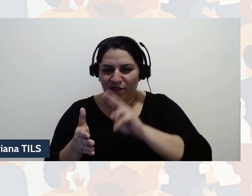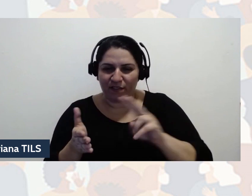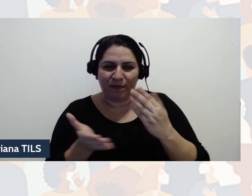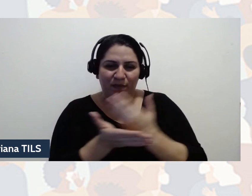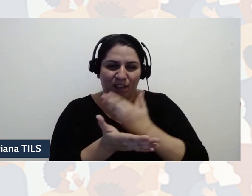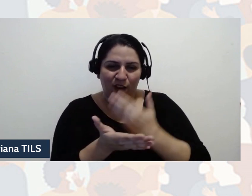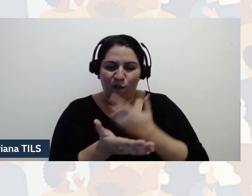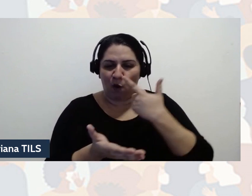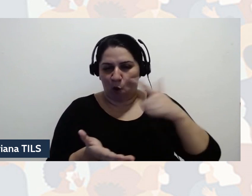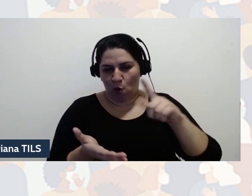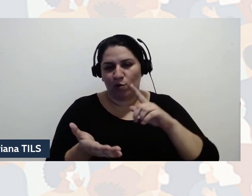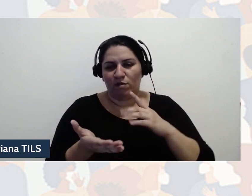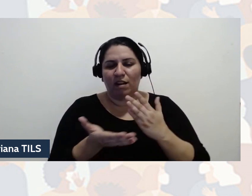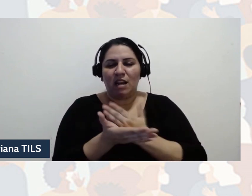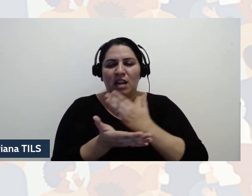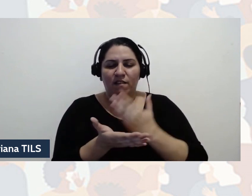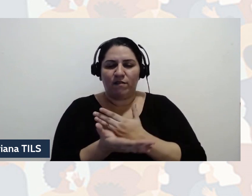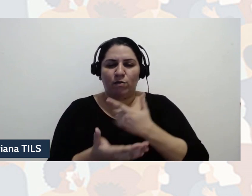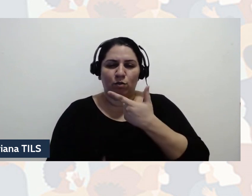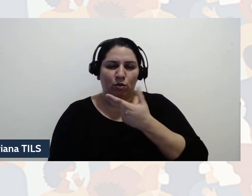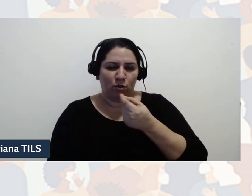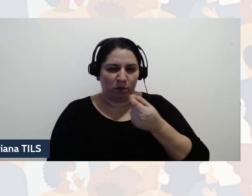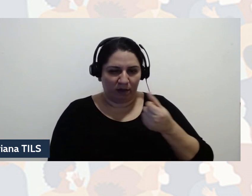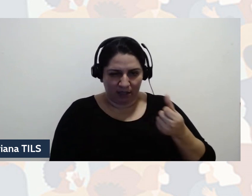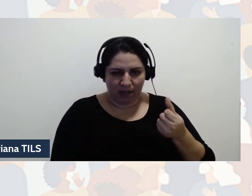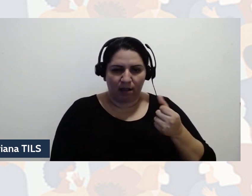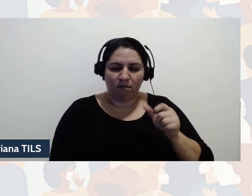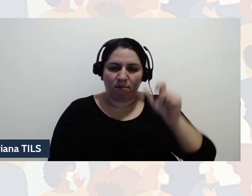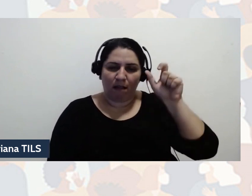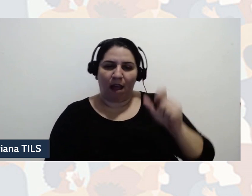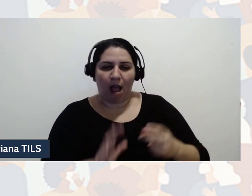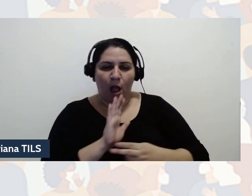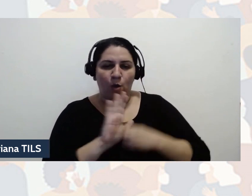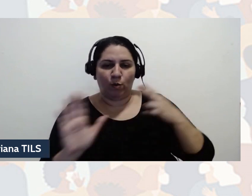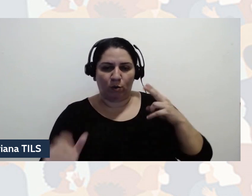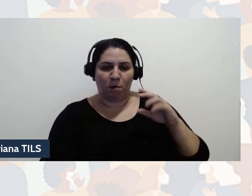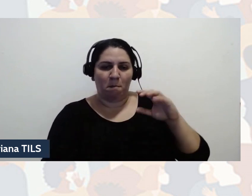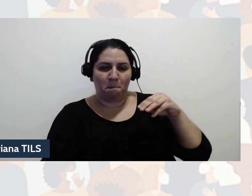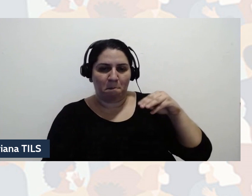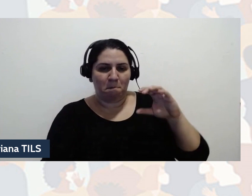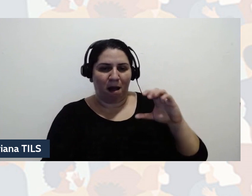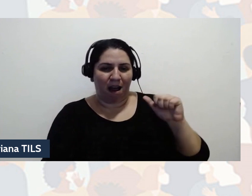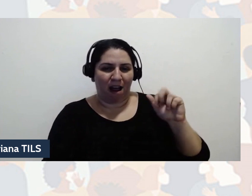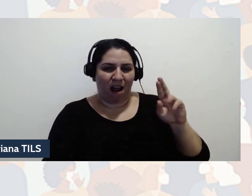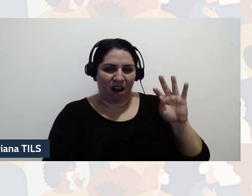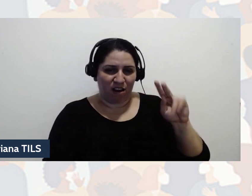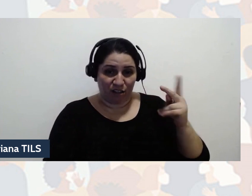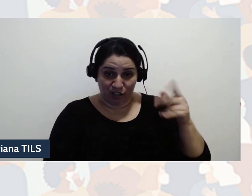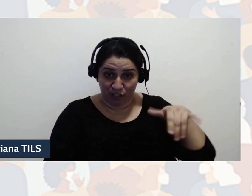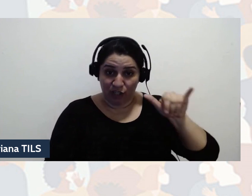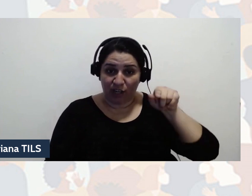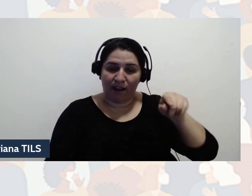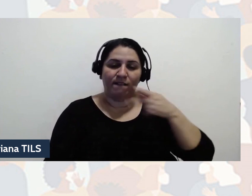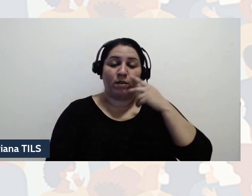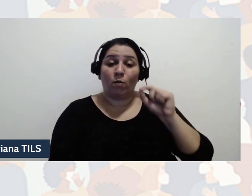um grande romance de 2006, o primeiro desafio das mulheres é sobreviver, pois no mundo em que não há mais